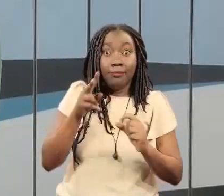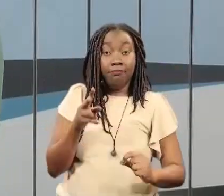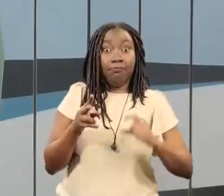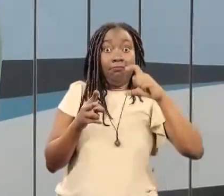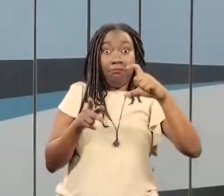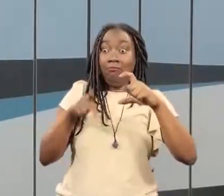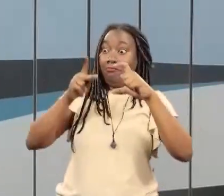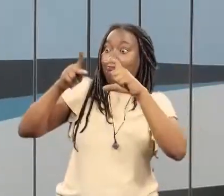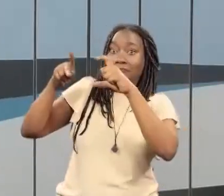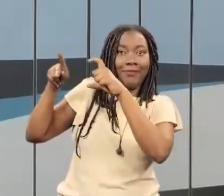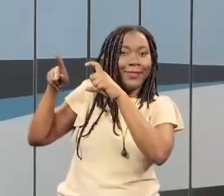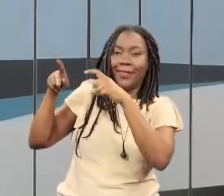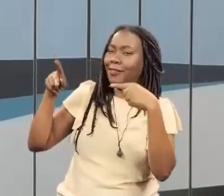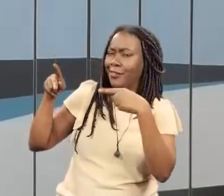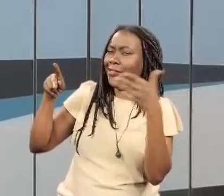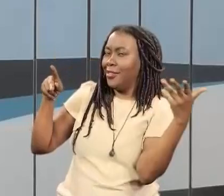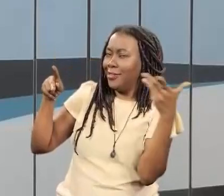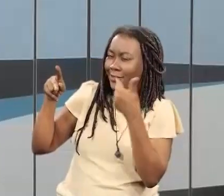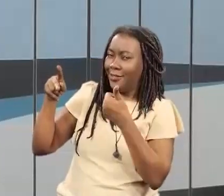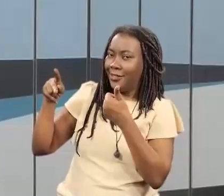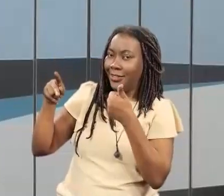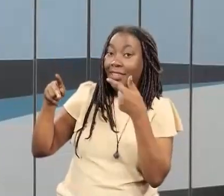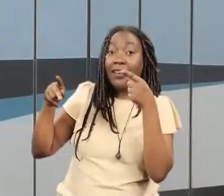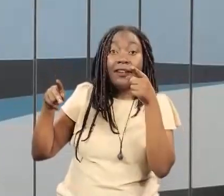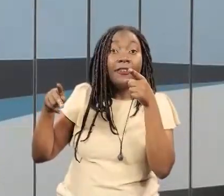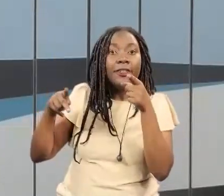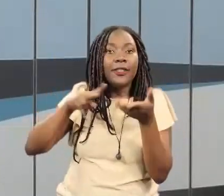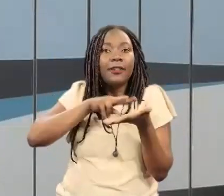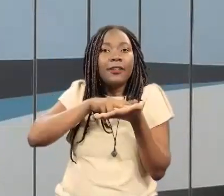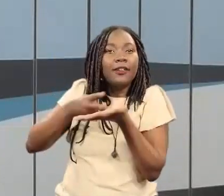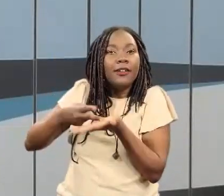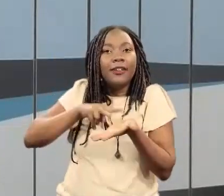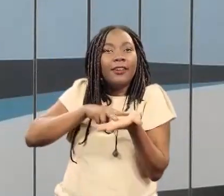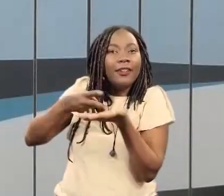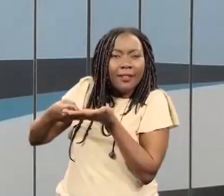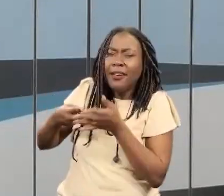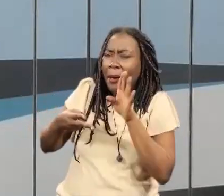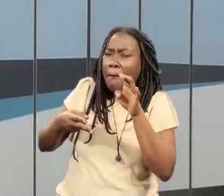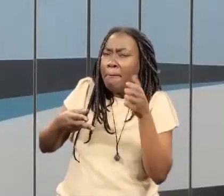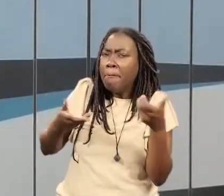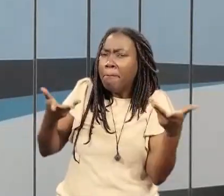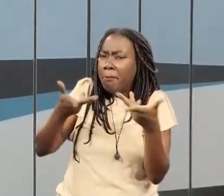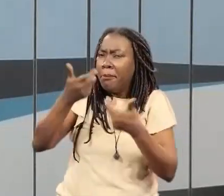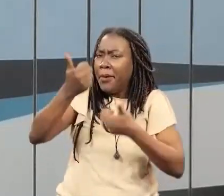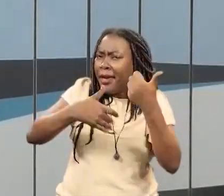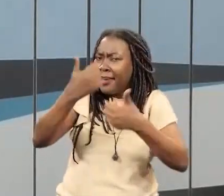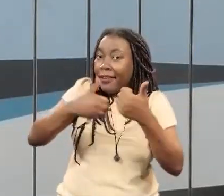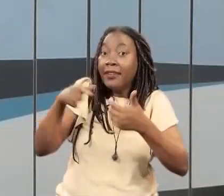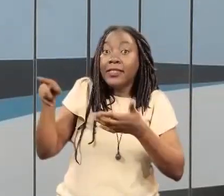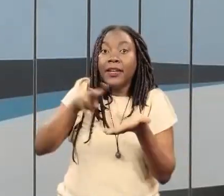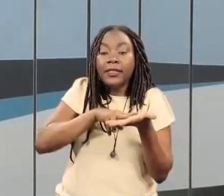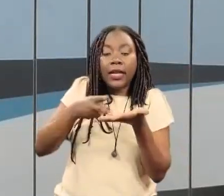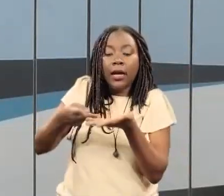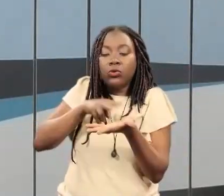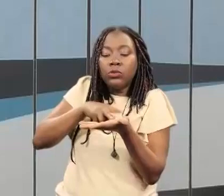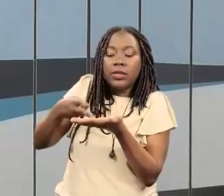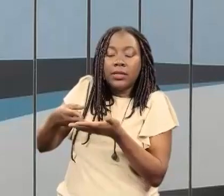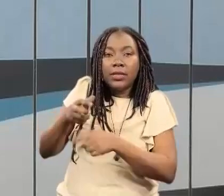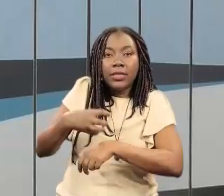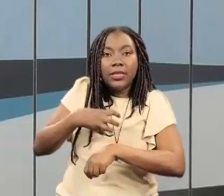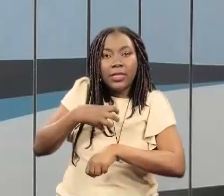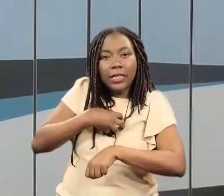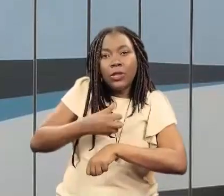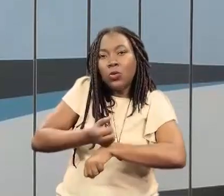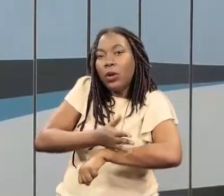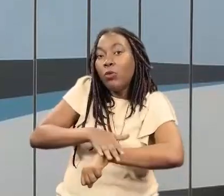aí beleza, né? Então você vai traduzindo, bem colocado, Rubia. Você vai traduzindo suas emoções através